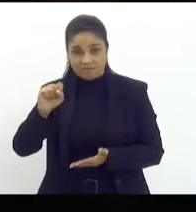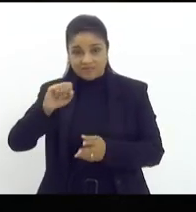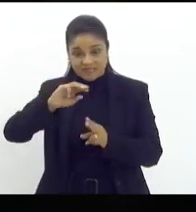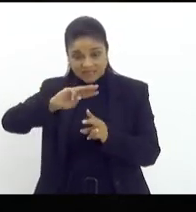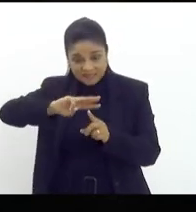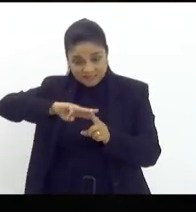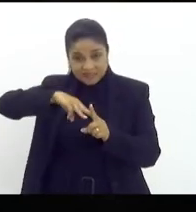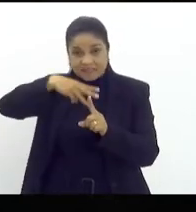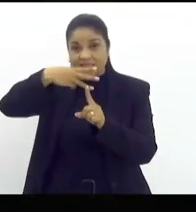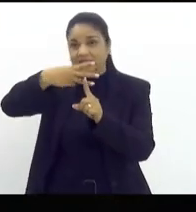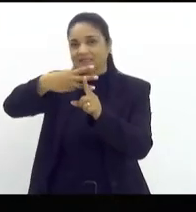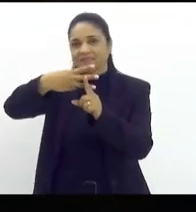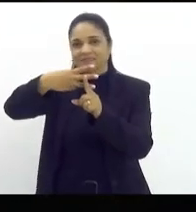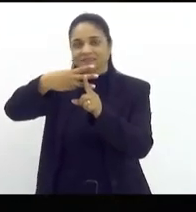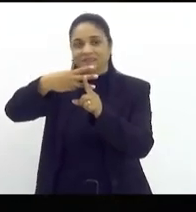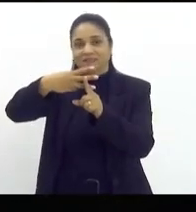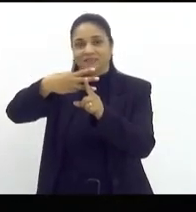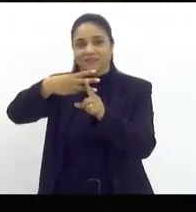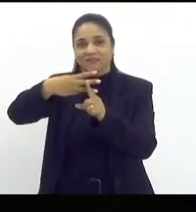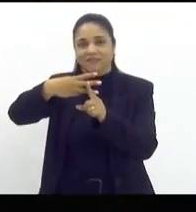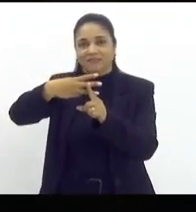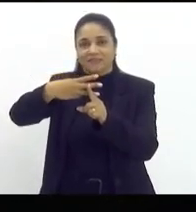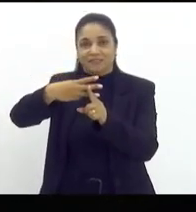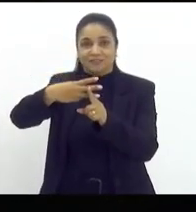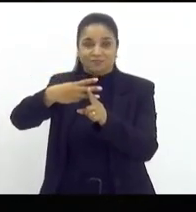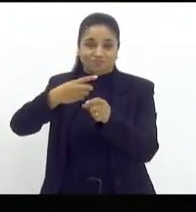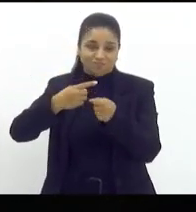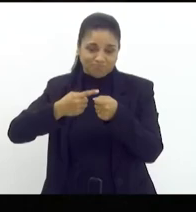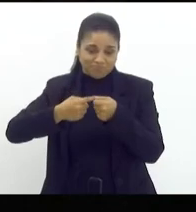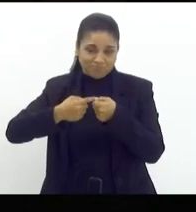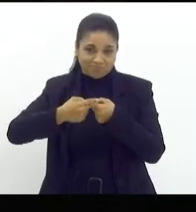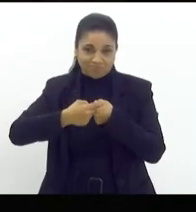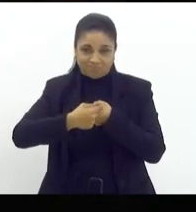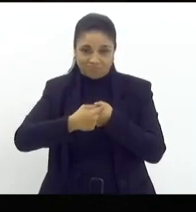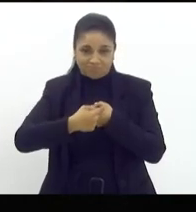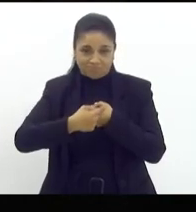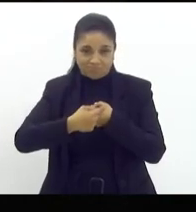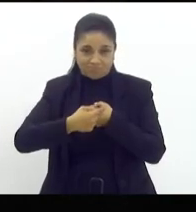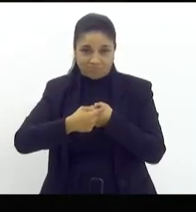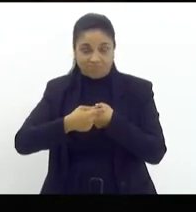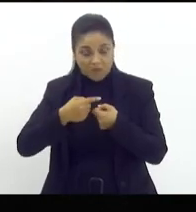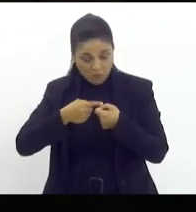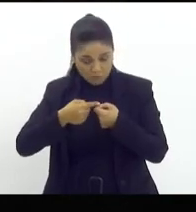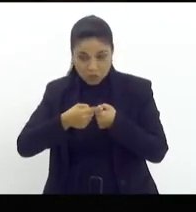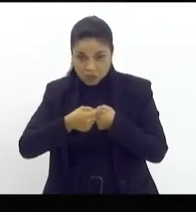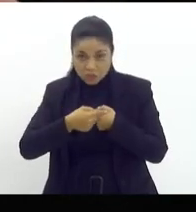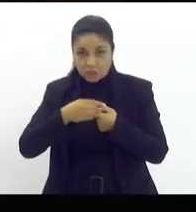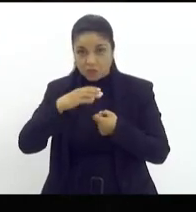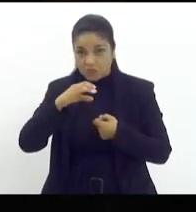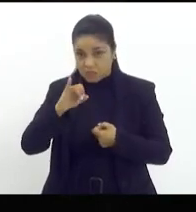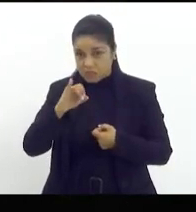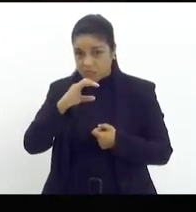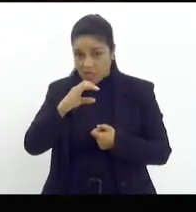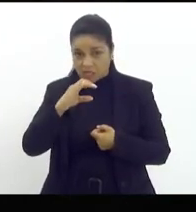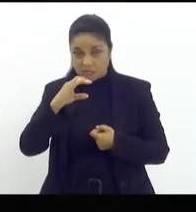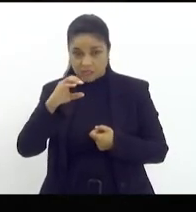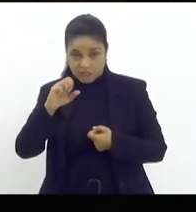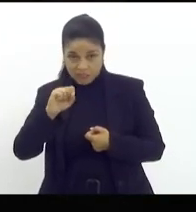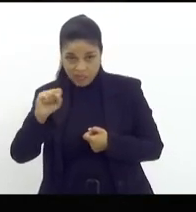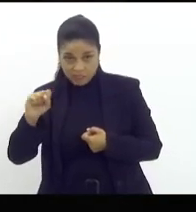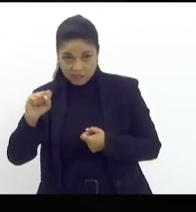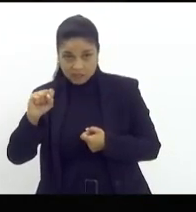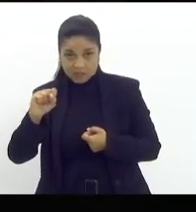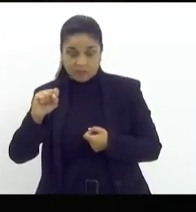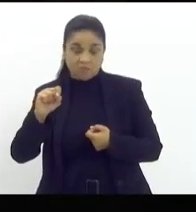eu ia SS do município a do município ele não partilha com ninguém assim como também não partilha